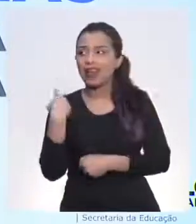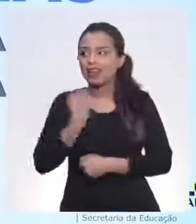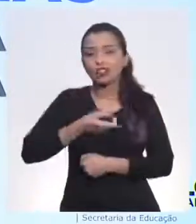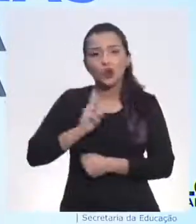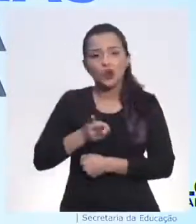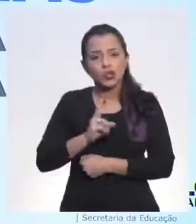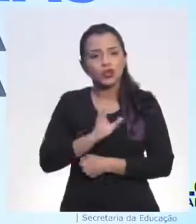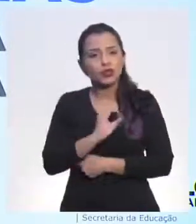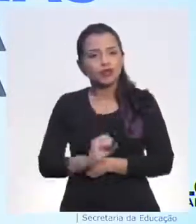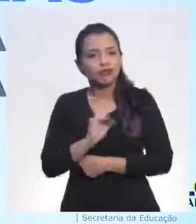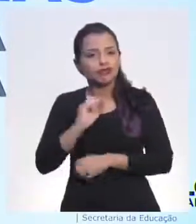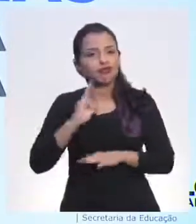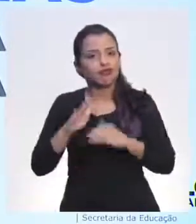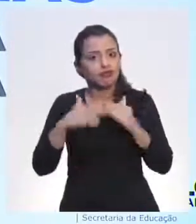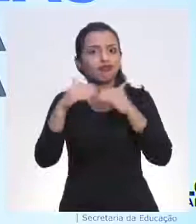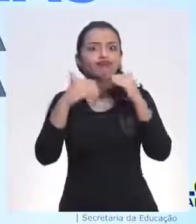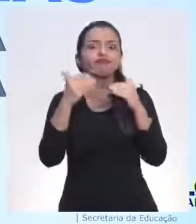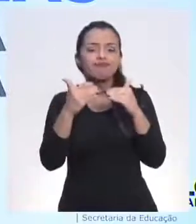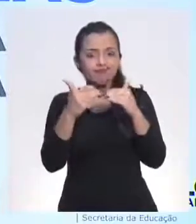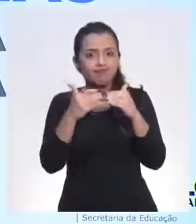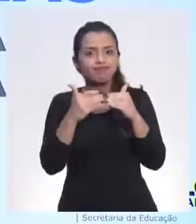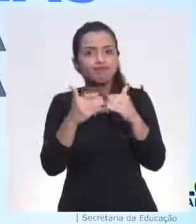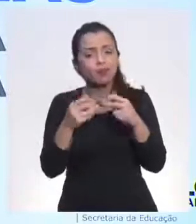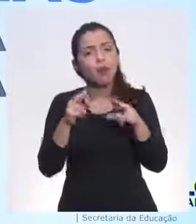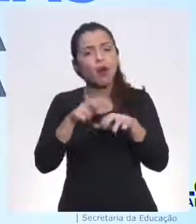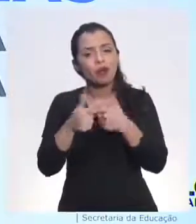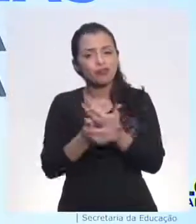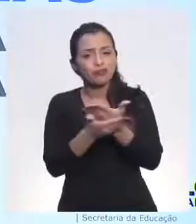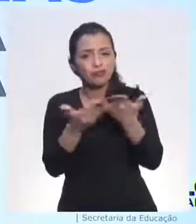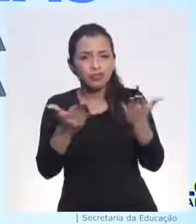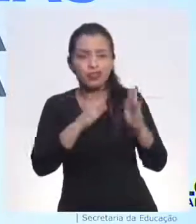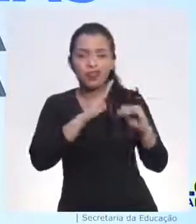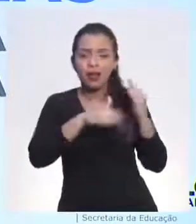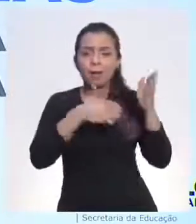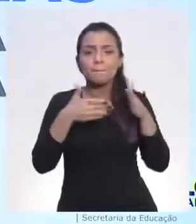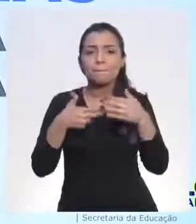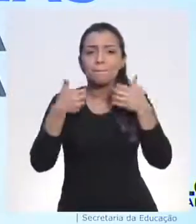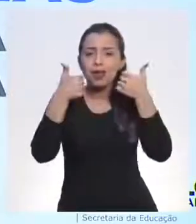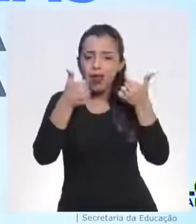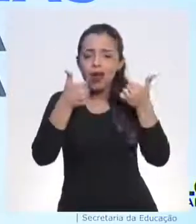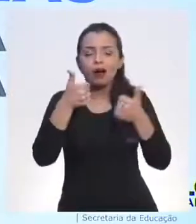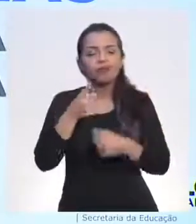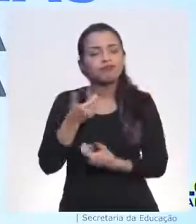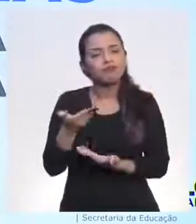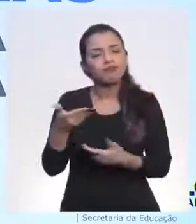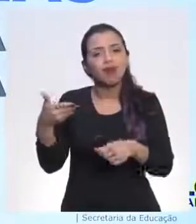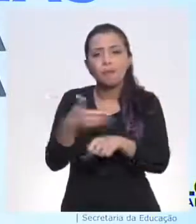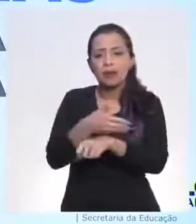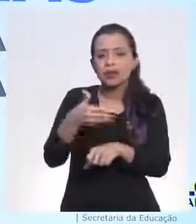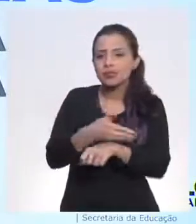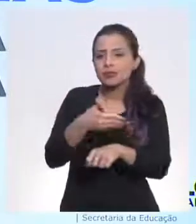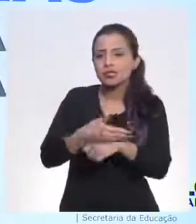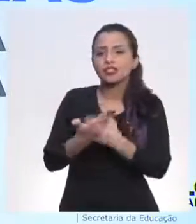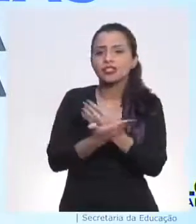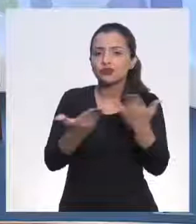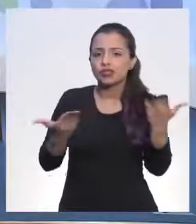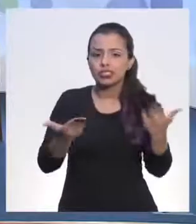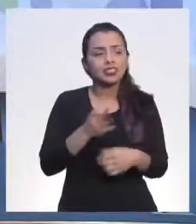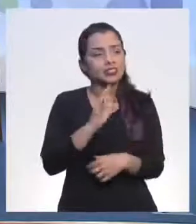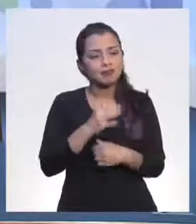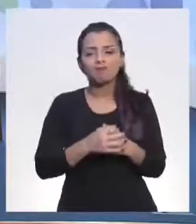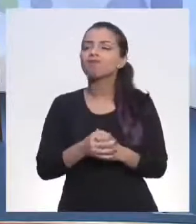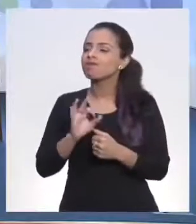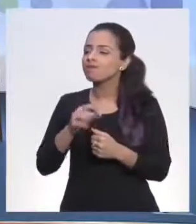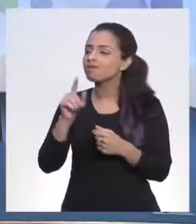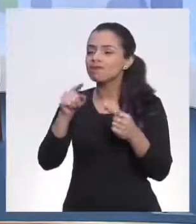mídias, principalmente mais e muito melhor aqui, enriquecido com a participação de vocês, né, Ale? Exatamente,